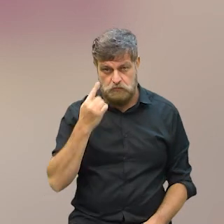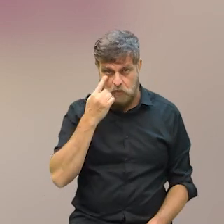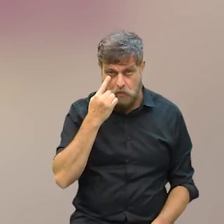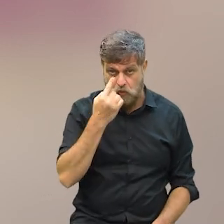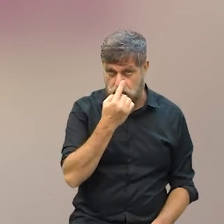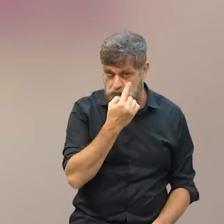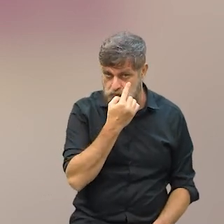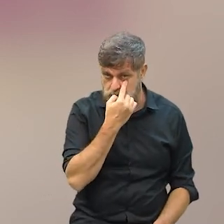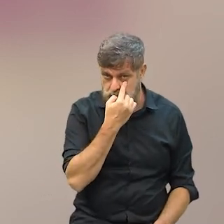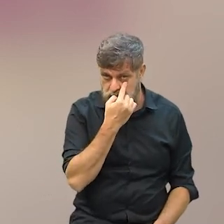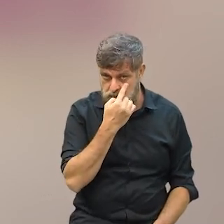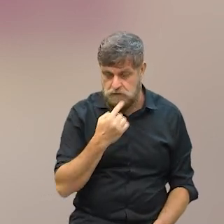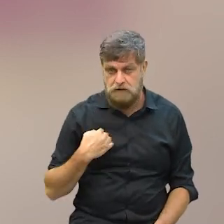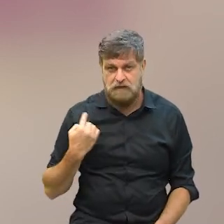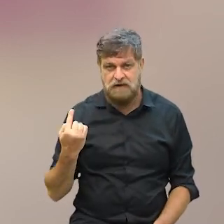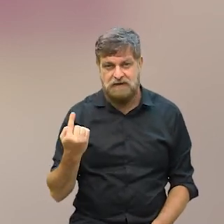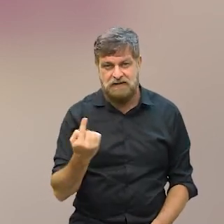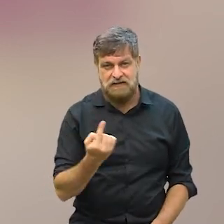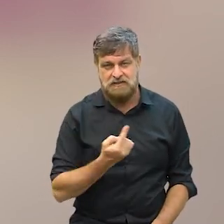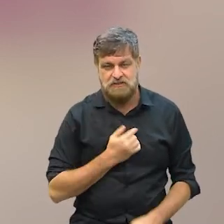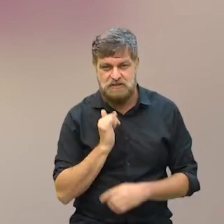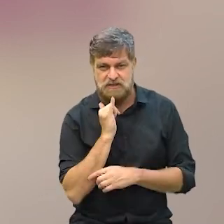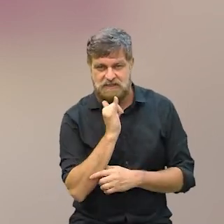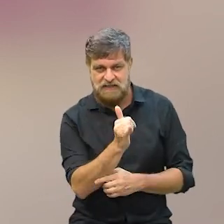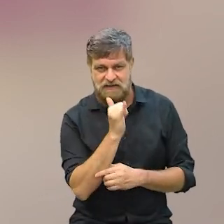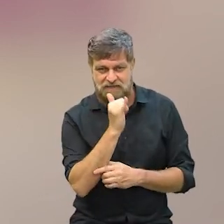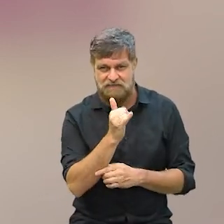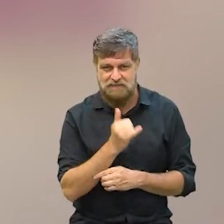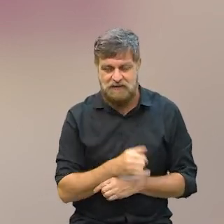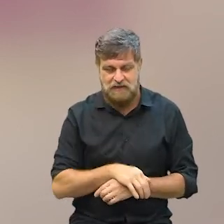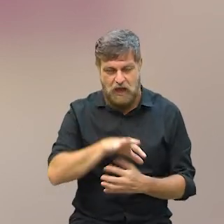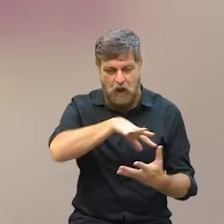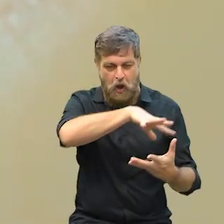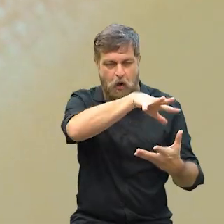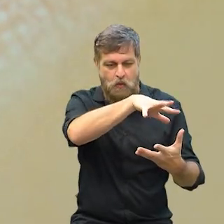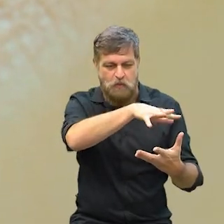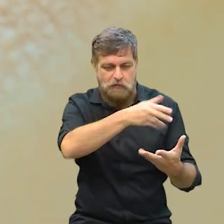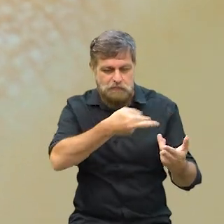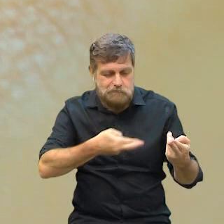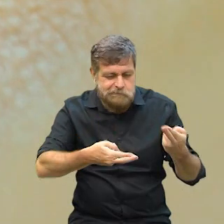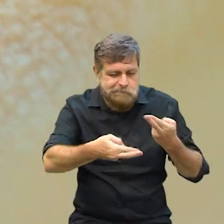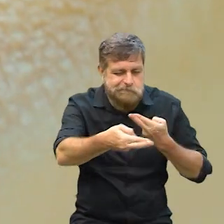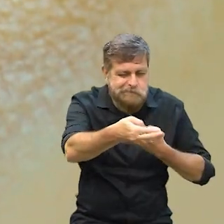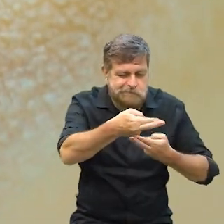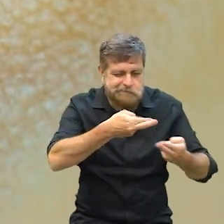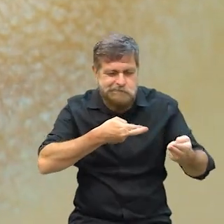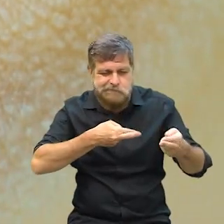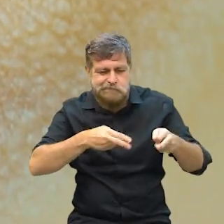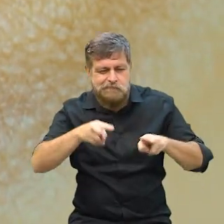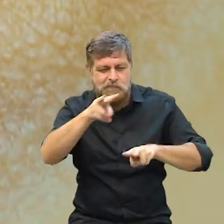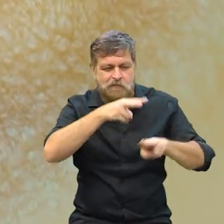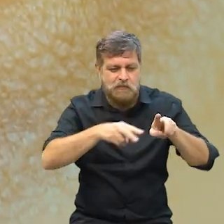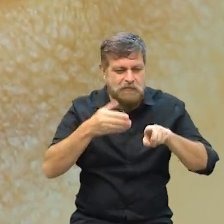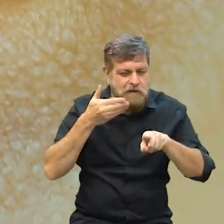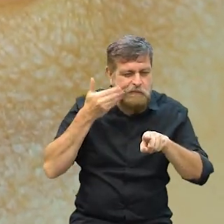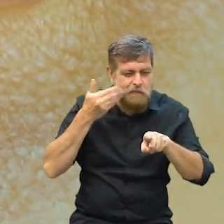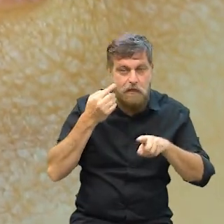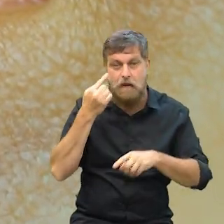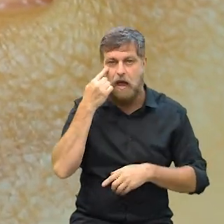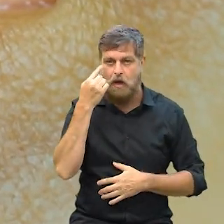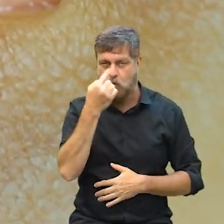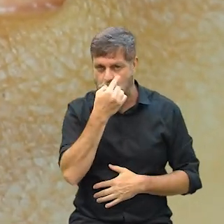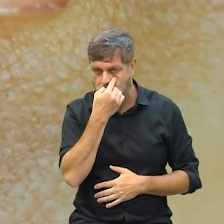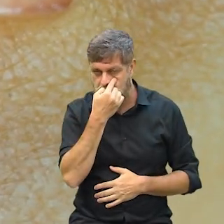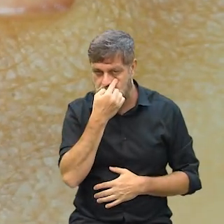olhos é o nosso, como a gente fala, é a nossa relação com o mundo, né? Então, eu acho que